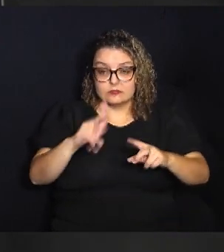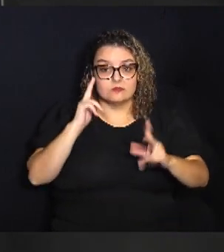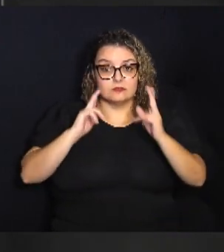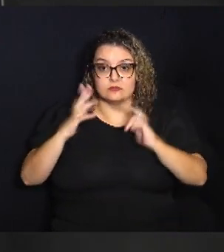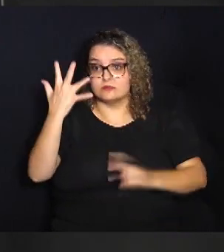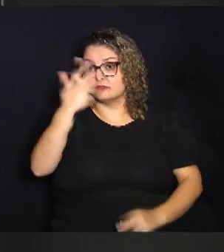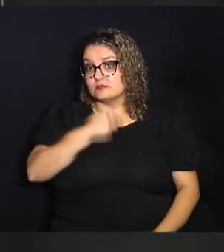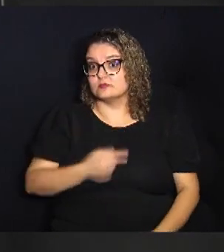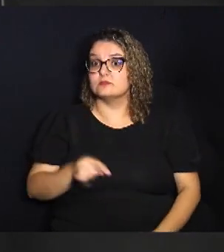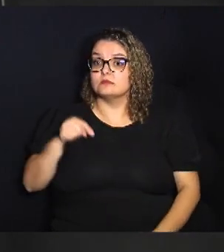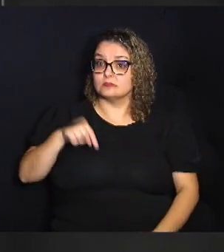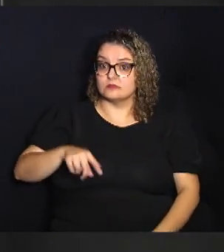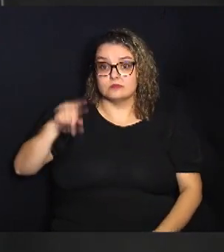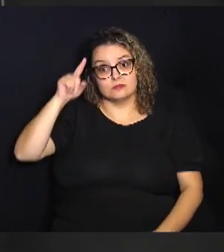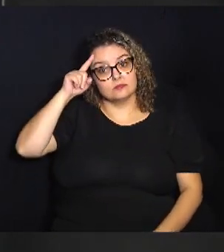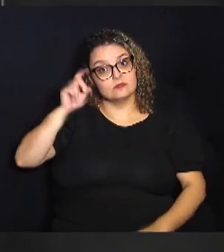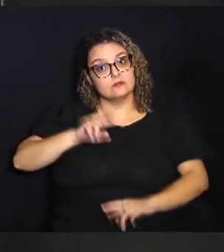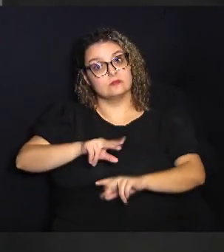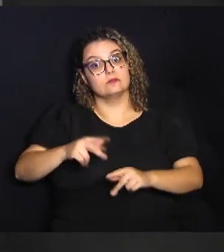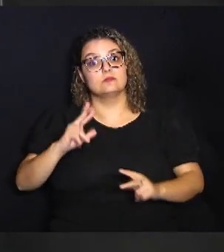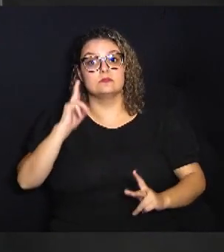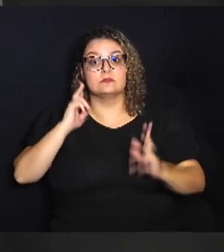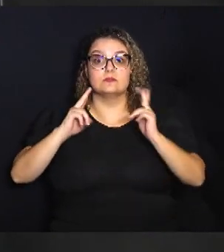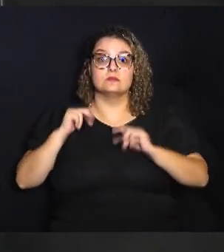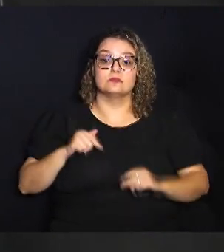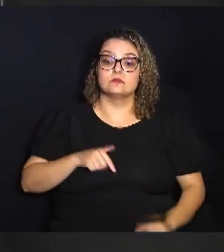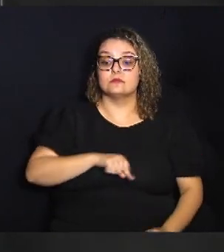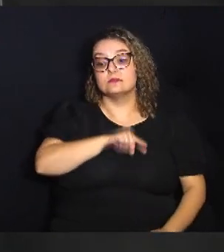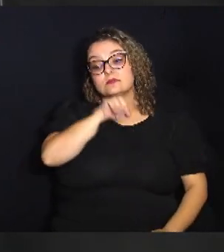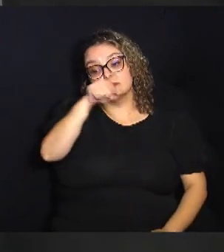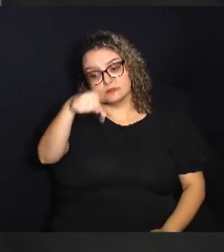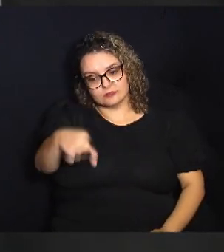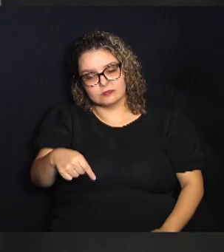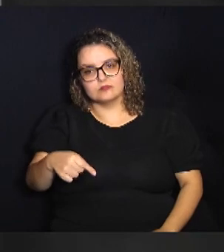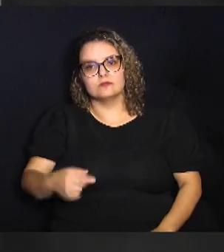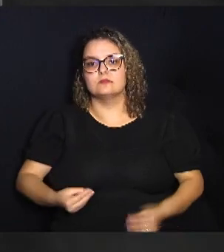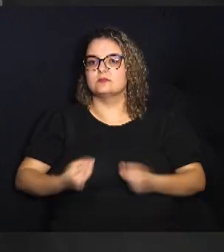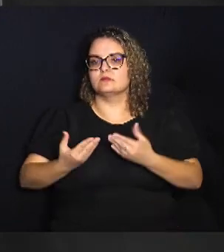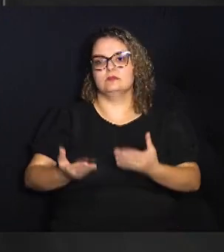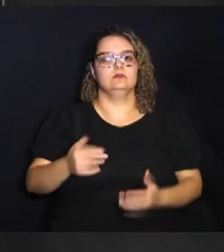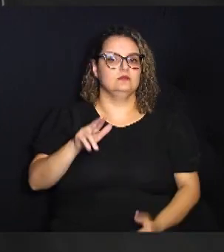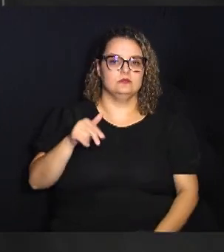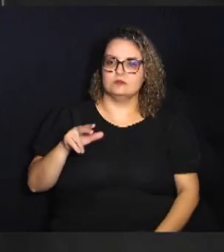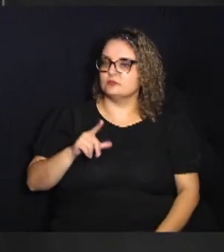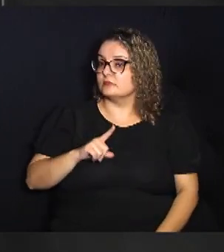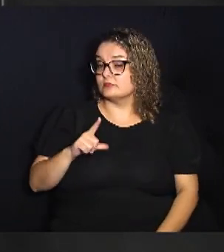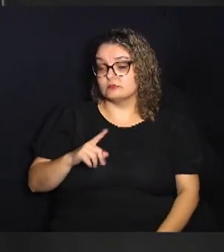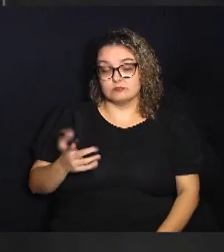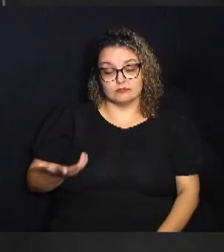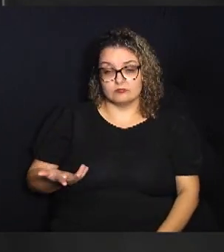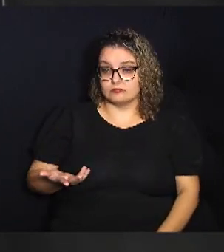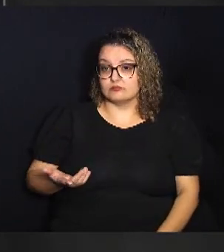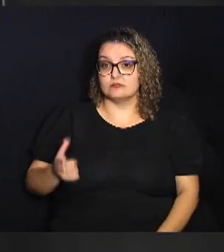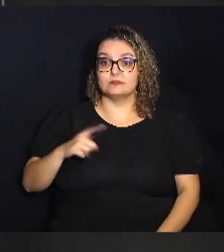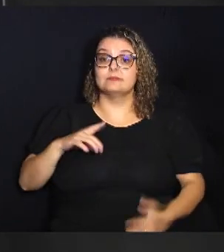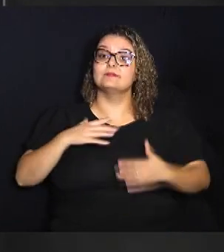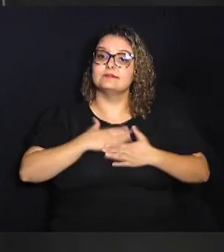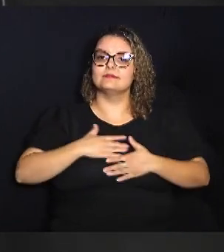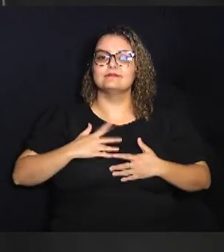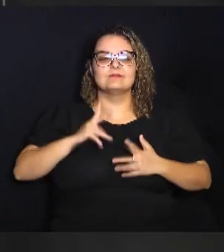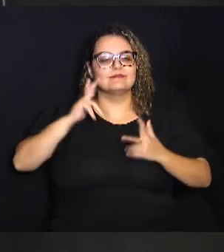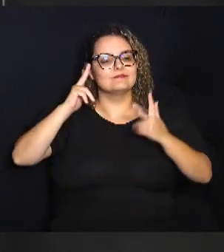esse dia vai ser vários cabeleireiros que vão até elas levar aquilo que elas nunca tiveram. Elas vão ter o prazer de ter o